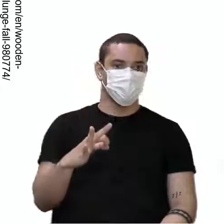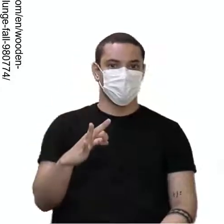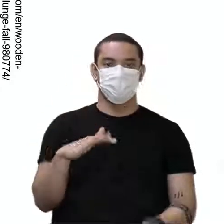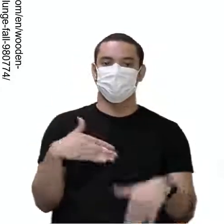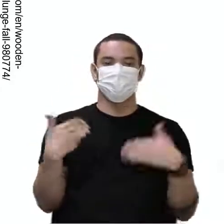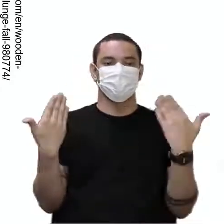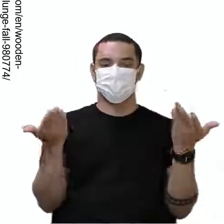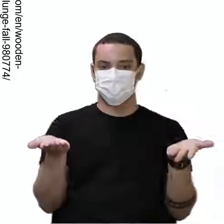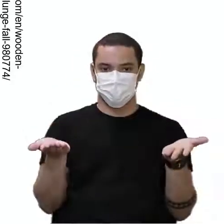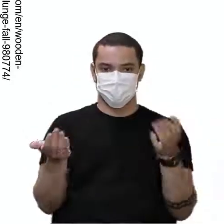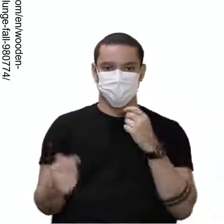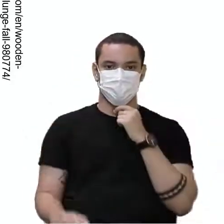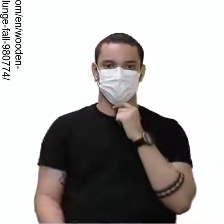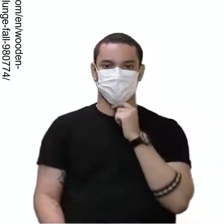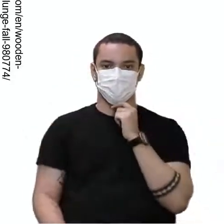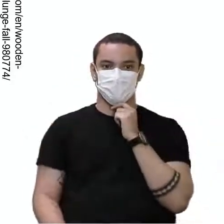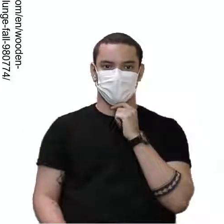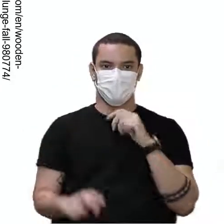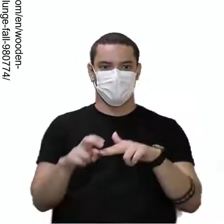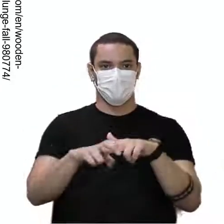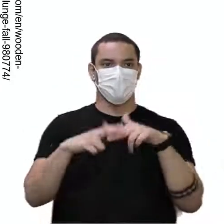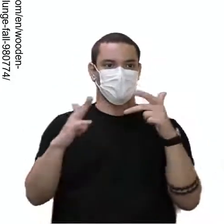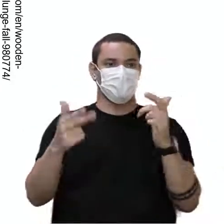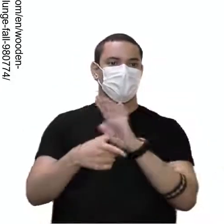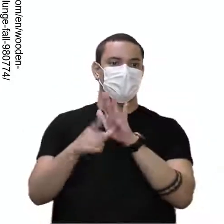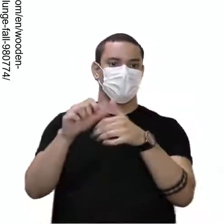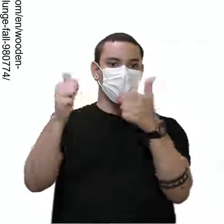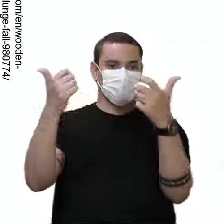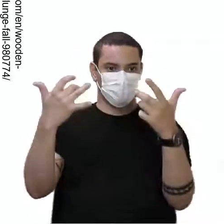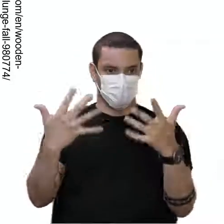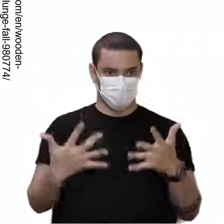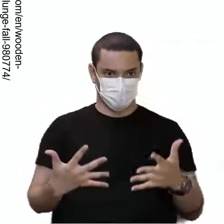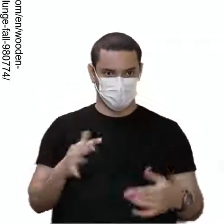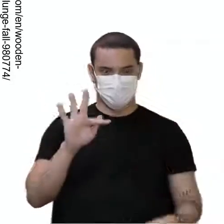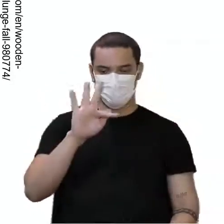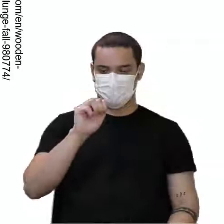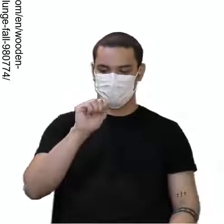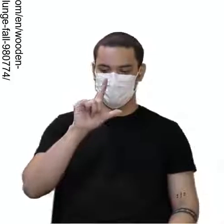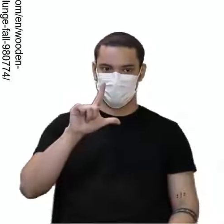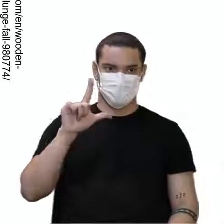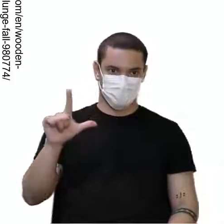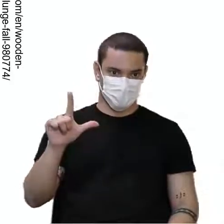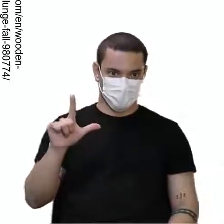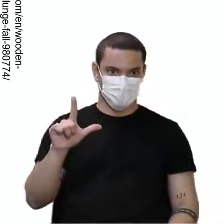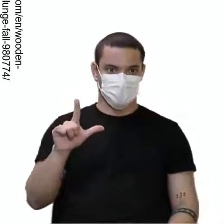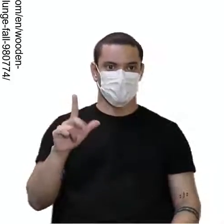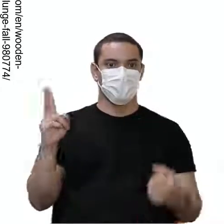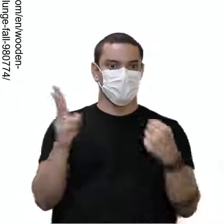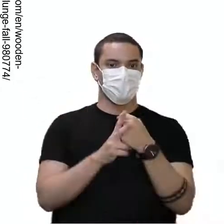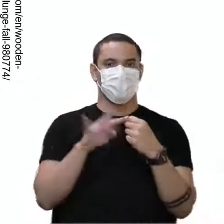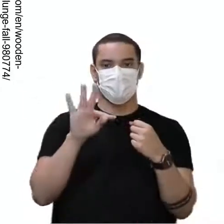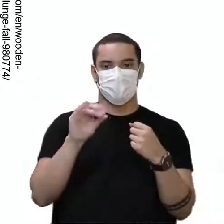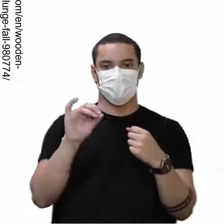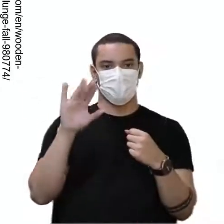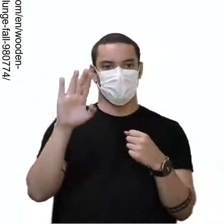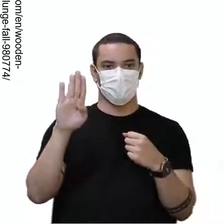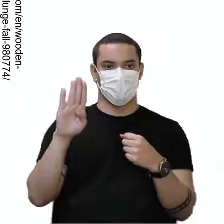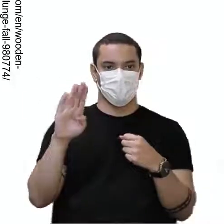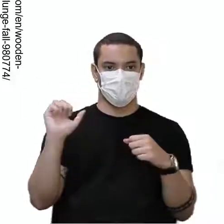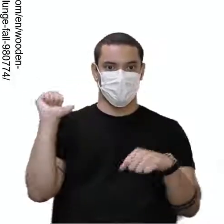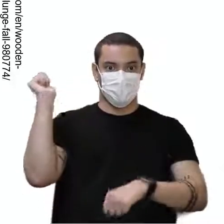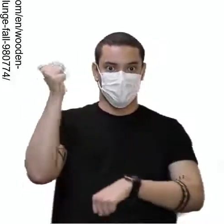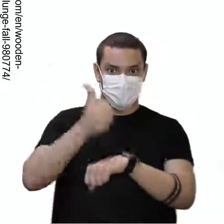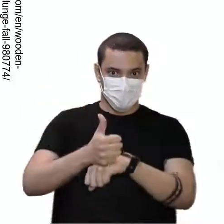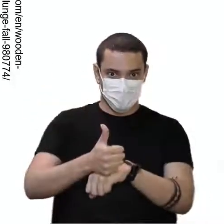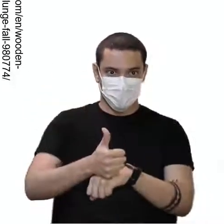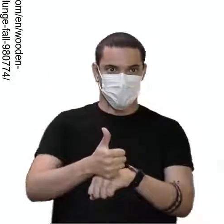correta. Então, da mesma forma que a gente estava fazendo lá, fall, tá? Não vai ser mais o verbo to be aqui, não vai ser mais o been